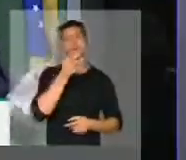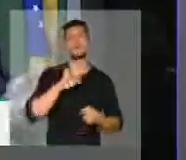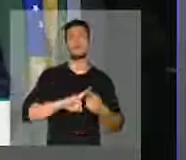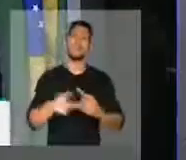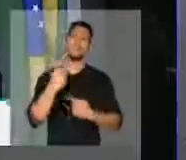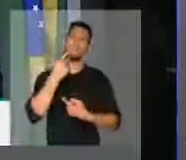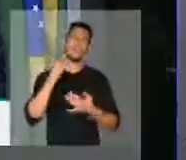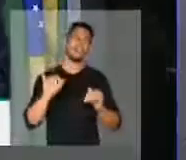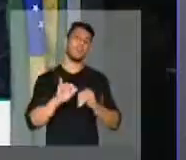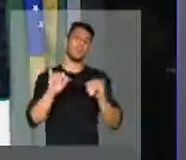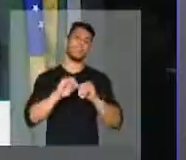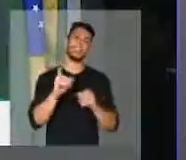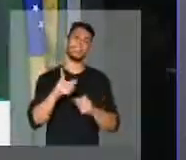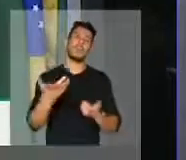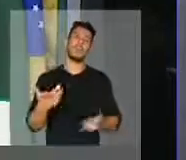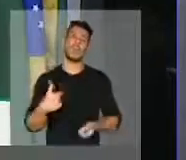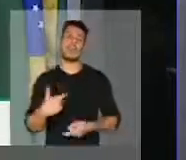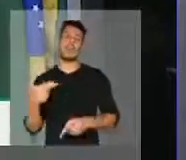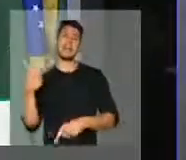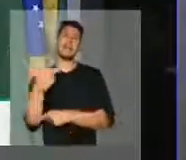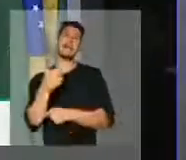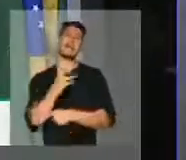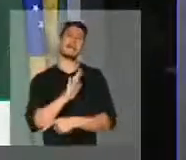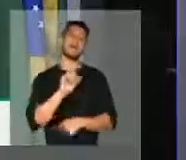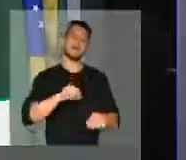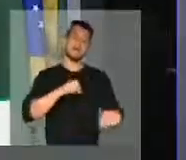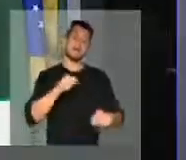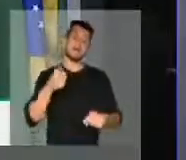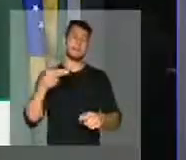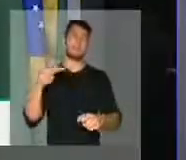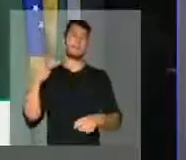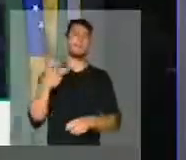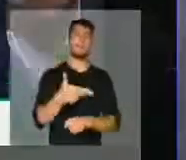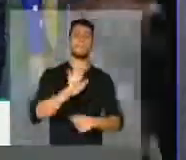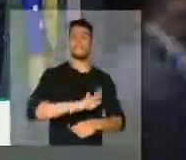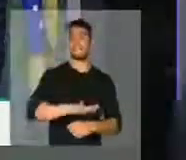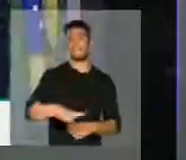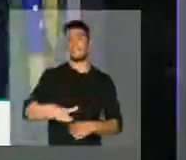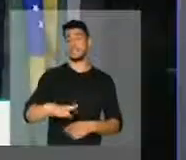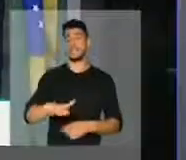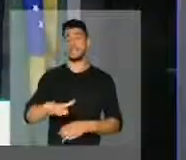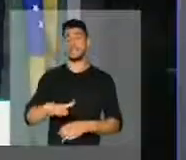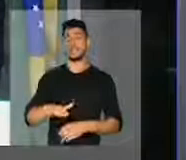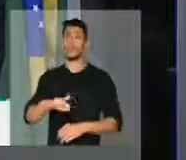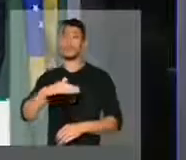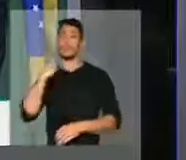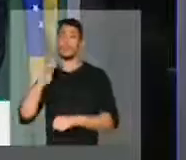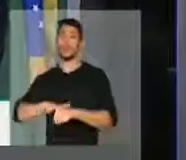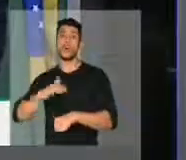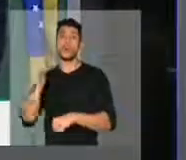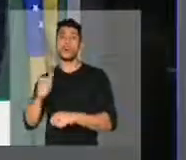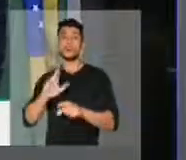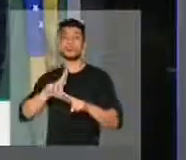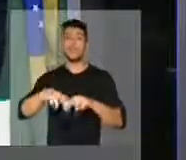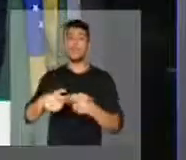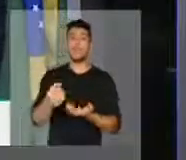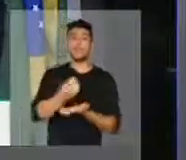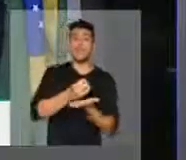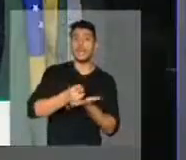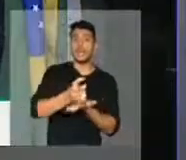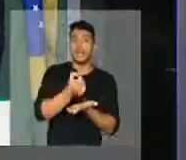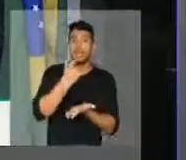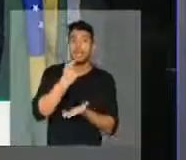aqueles argumentos que a arma mata nossas crianças. Morre muito mais criança envenenada com remédios,